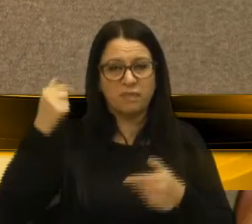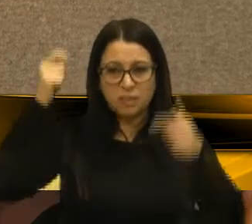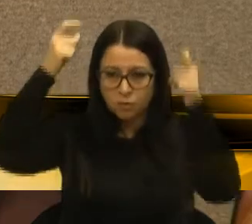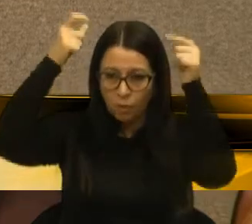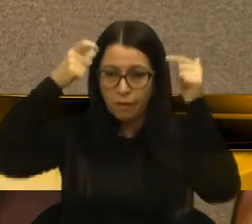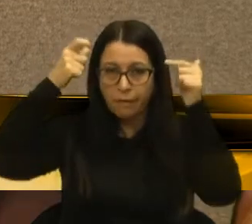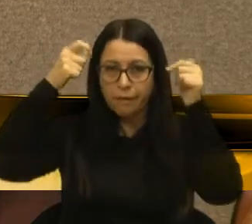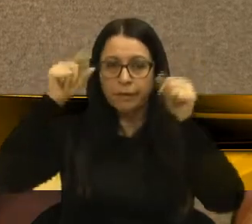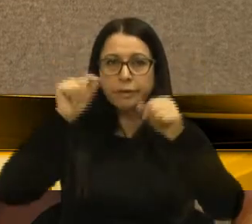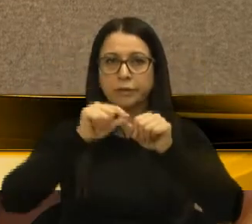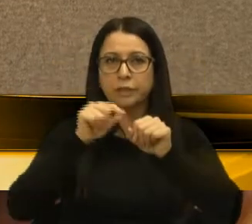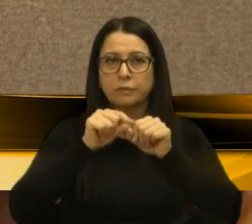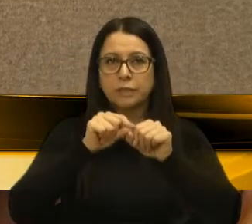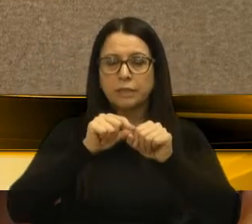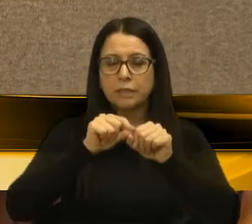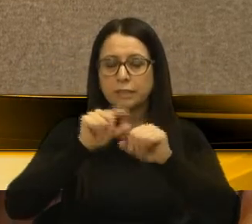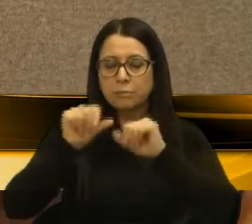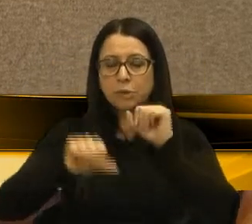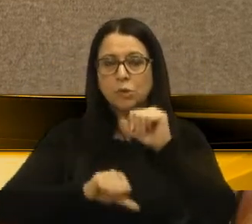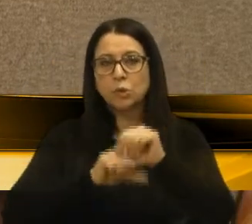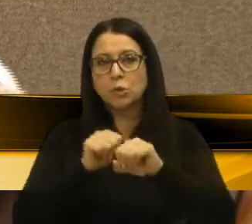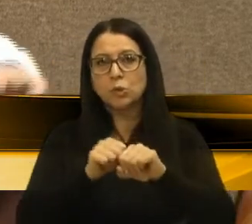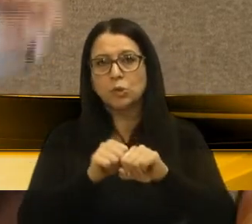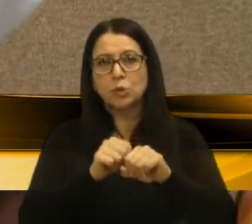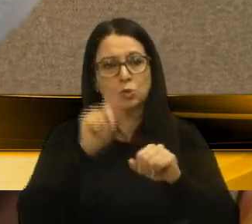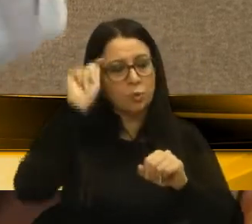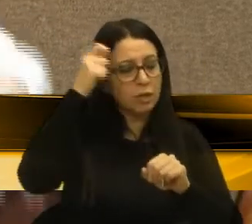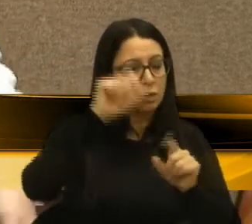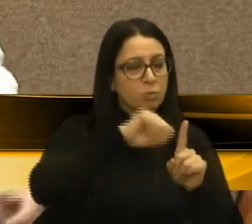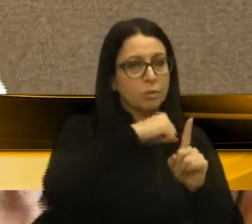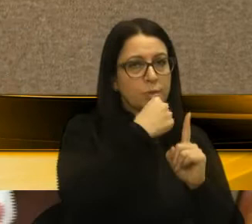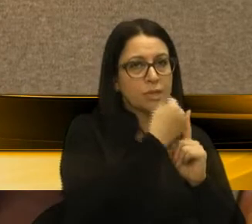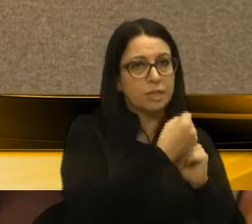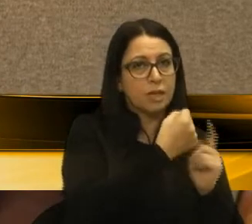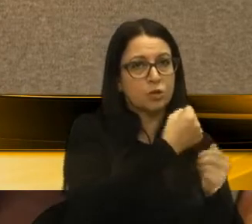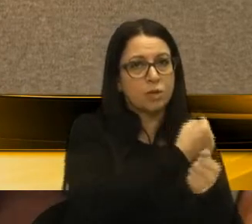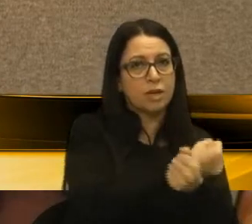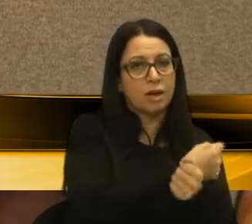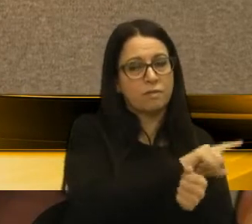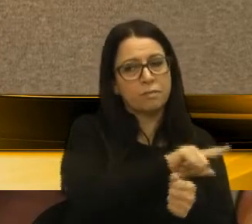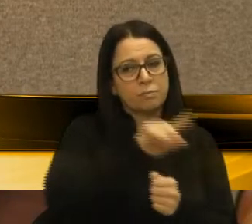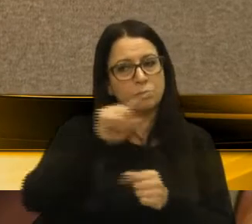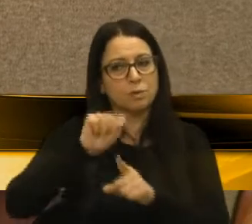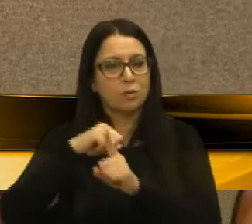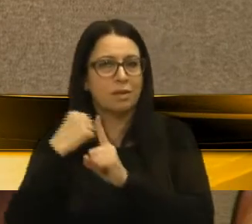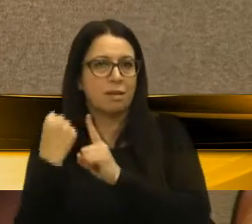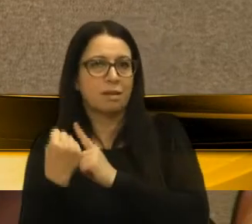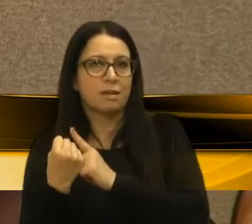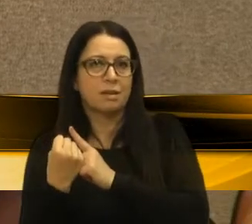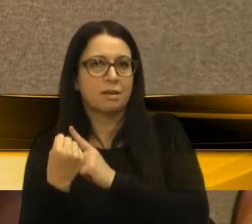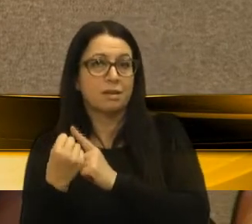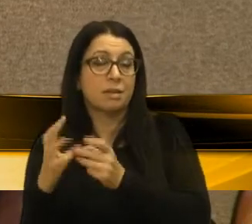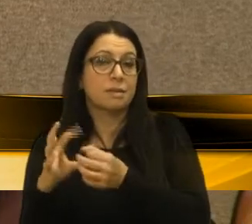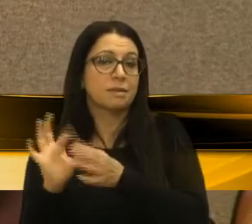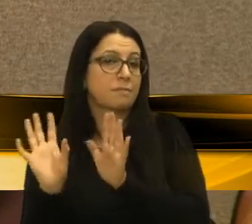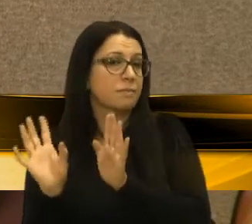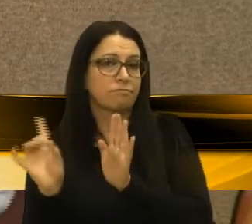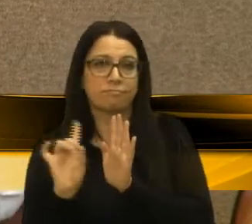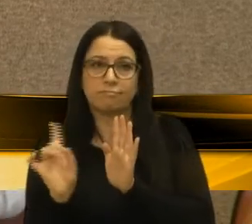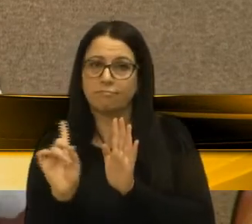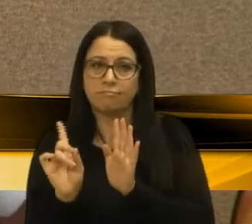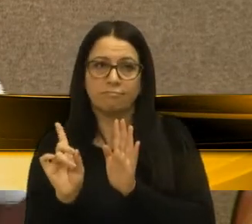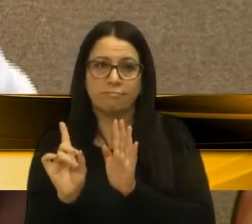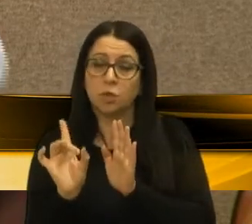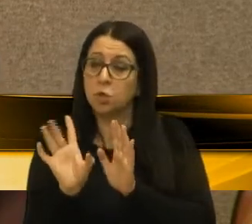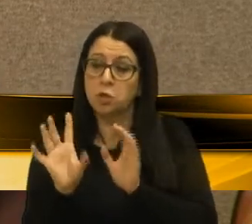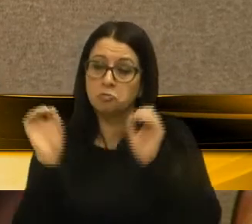de fazerem uma transição deste negro de uma sociedade escravista para uma sociedade livre. Não, eles simplesmente